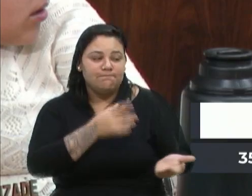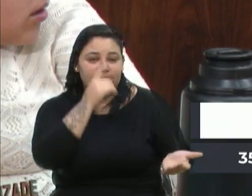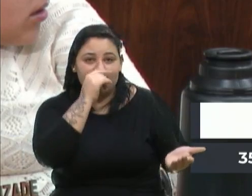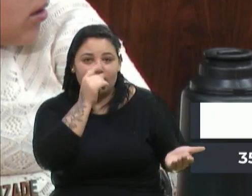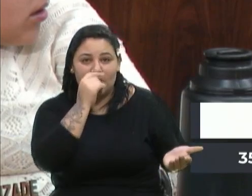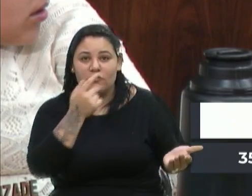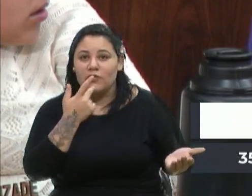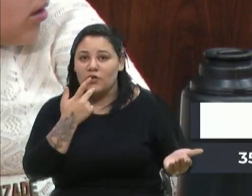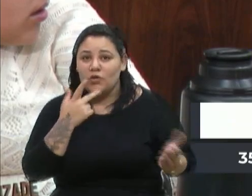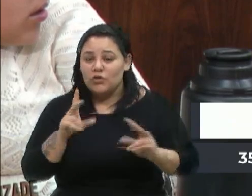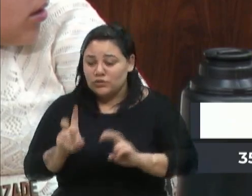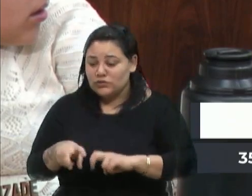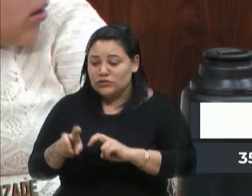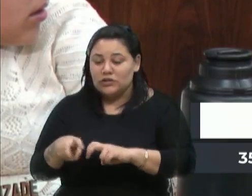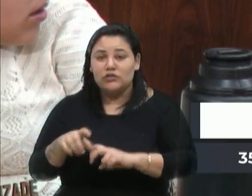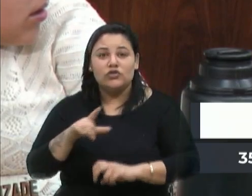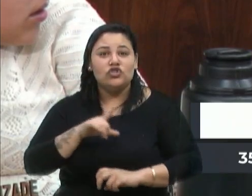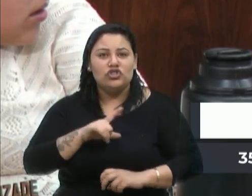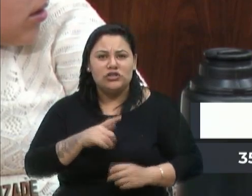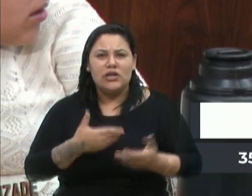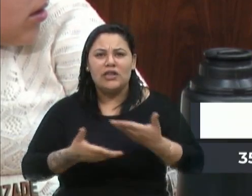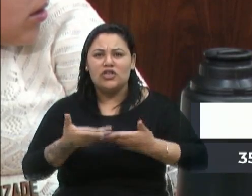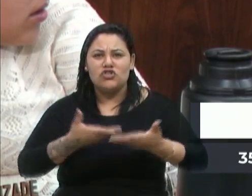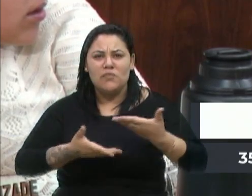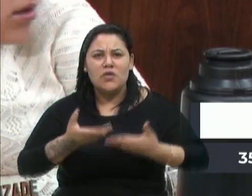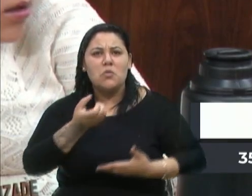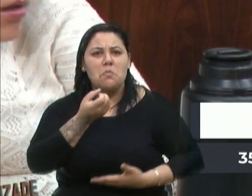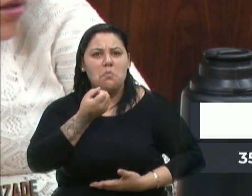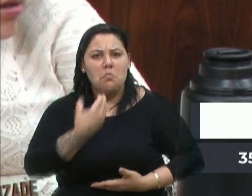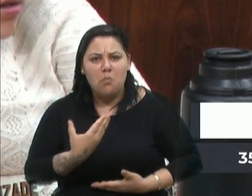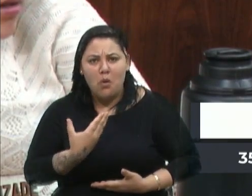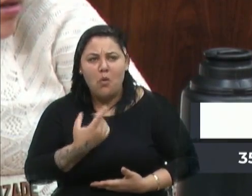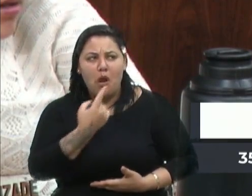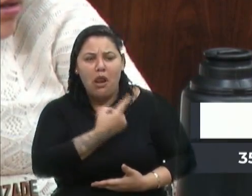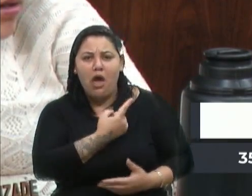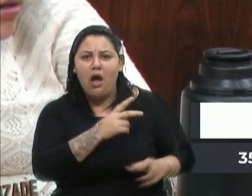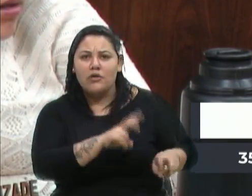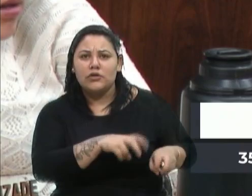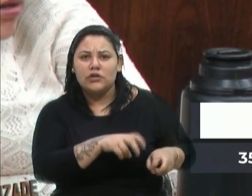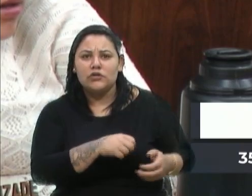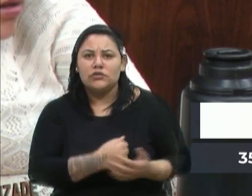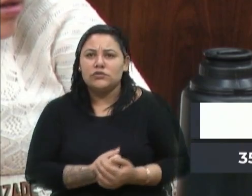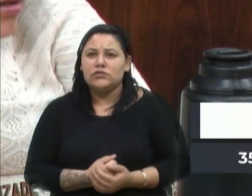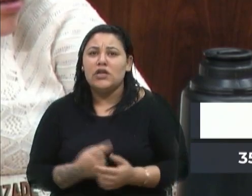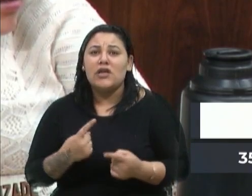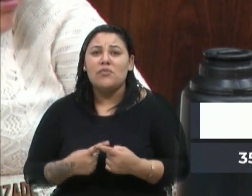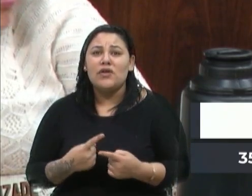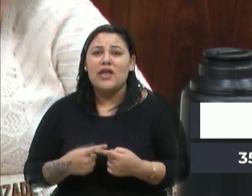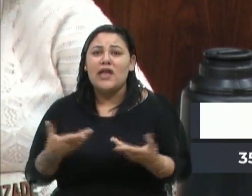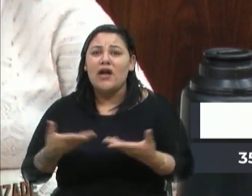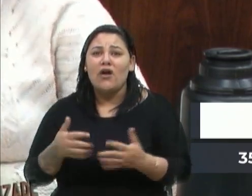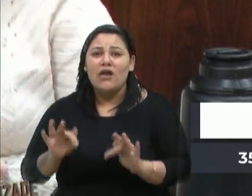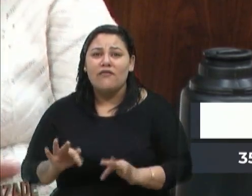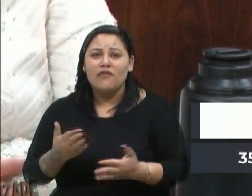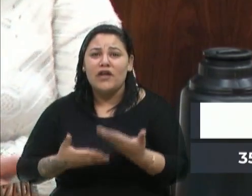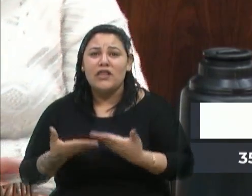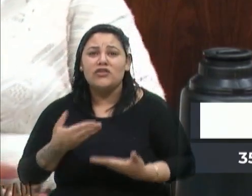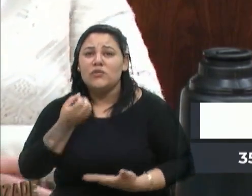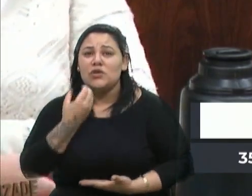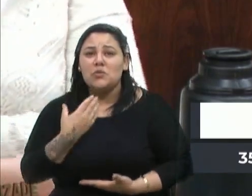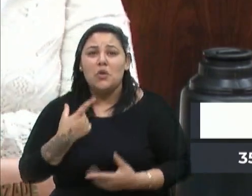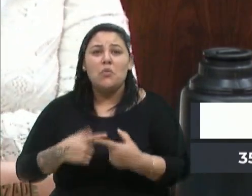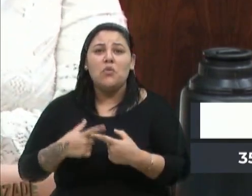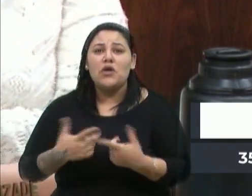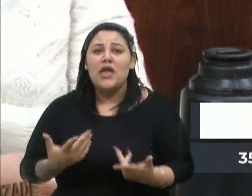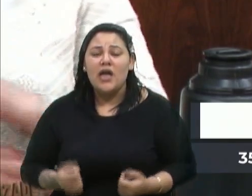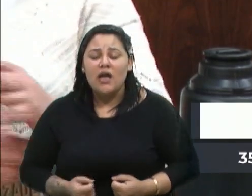que no interior tinha um atendimento bom. E por que não tem agora? Por que não tem?